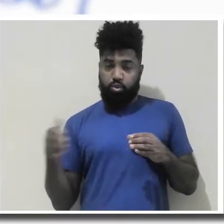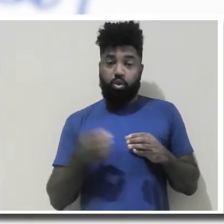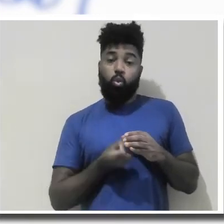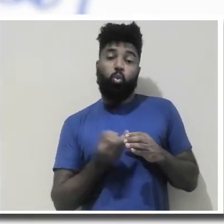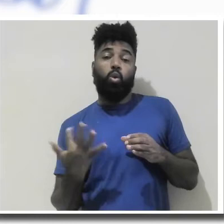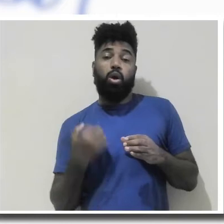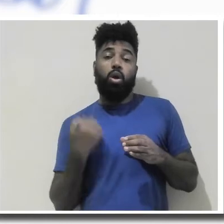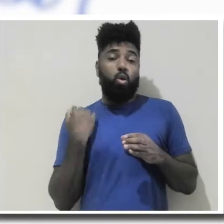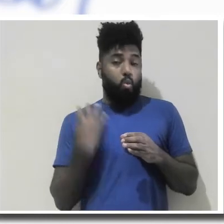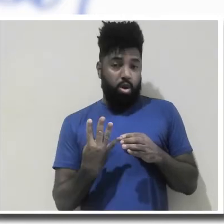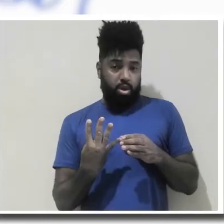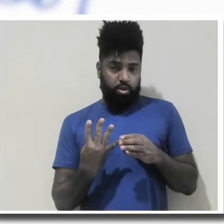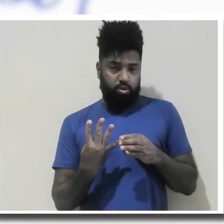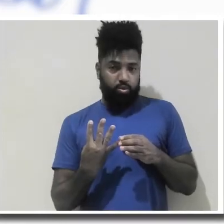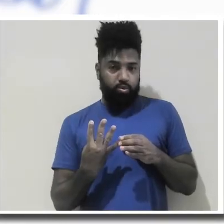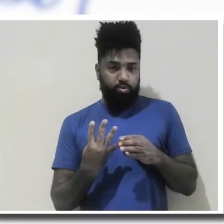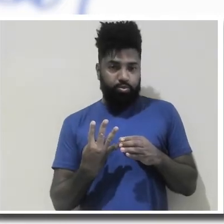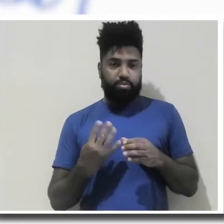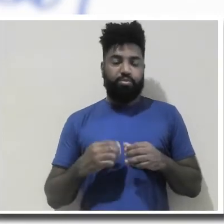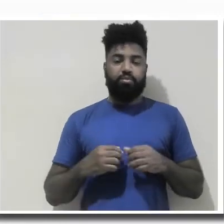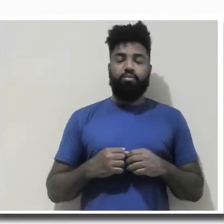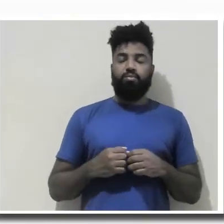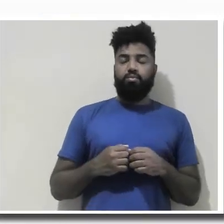e contém 4 elementos.